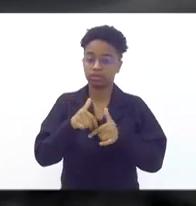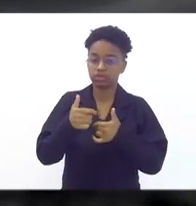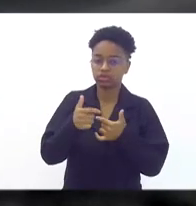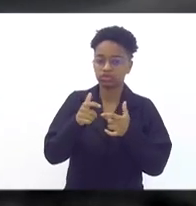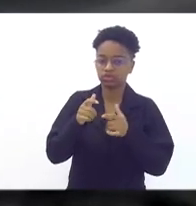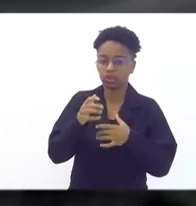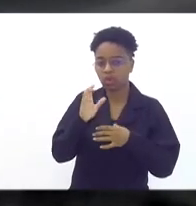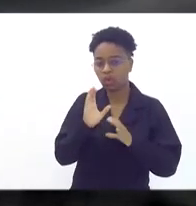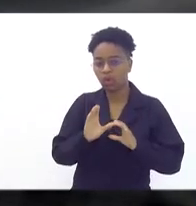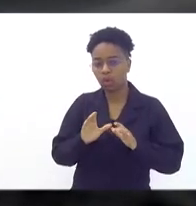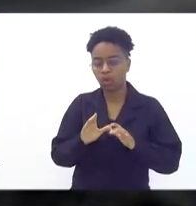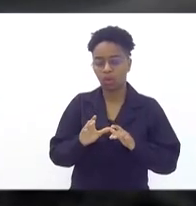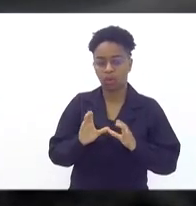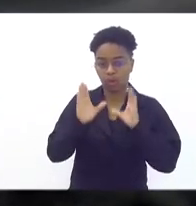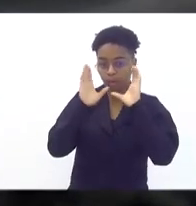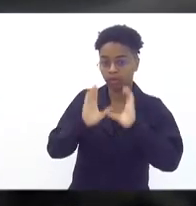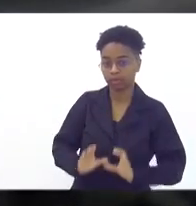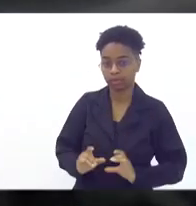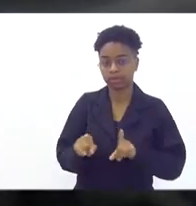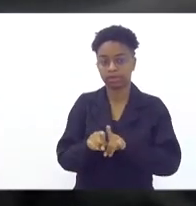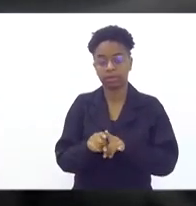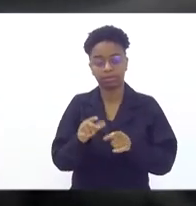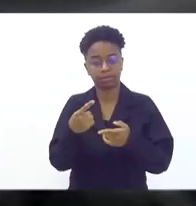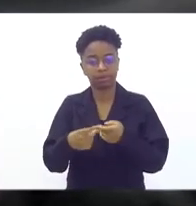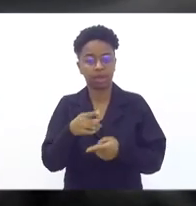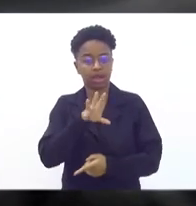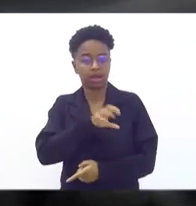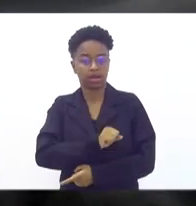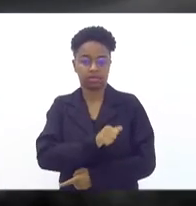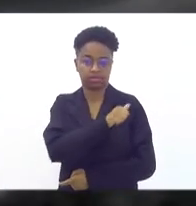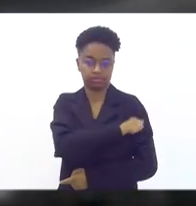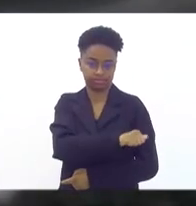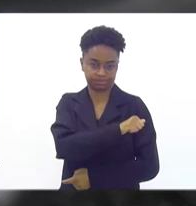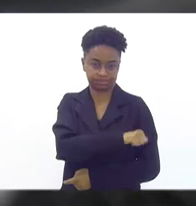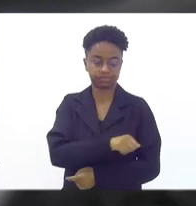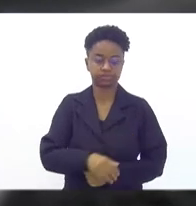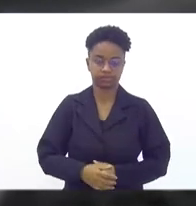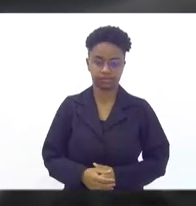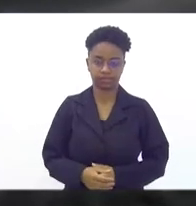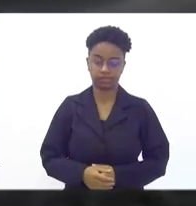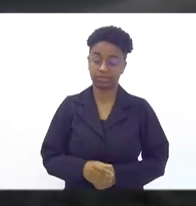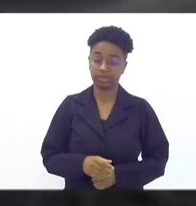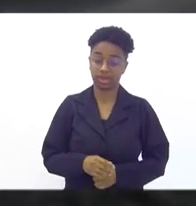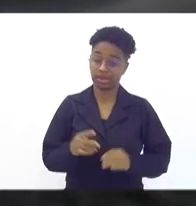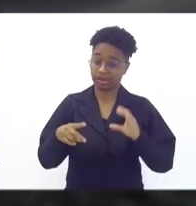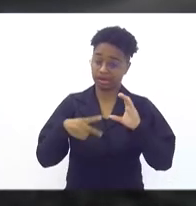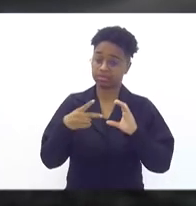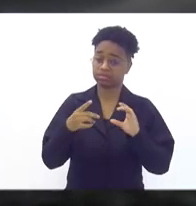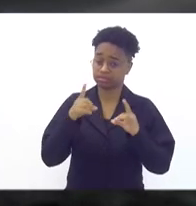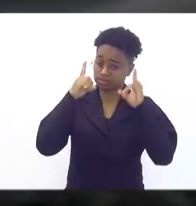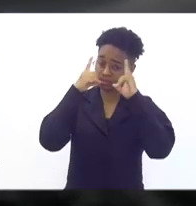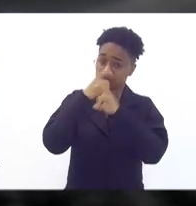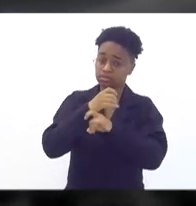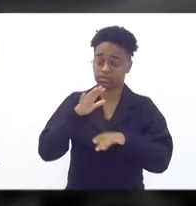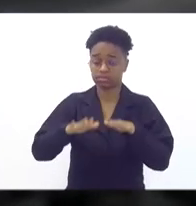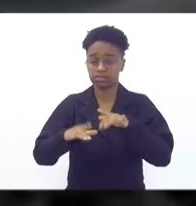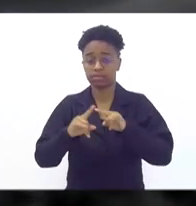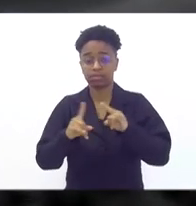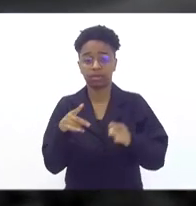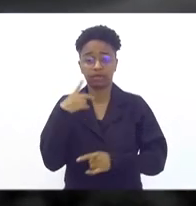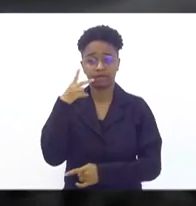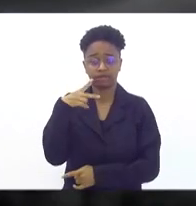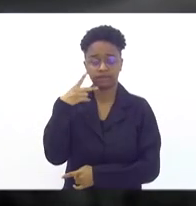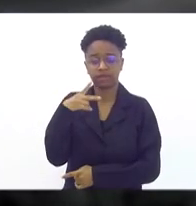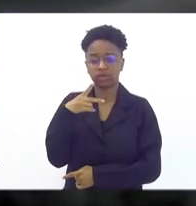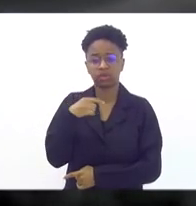sobretudo pela atuação e pela paixão pelo Rio de Janeiro e numa casa ali um pouco complicado Em alguns momentos a nova vereadora Sem